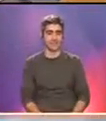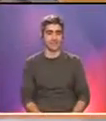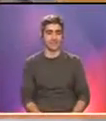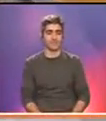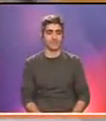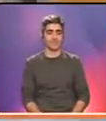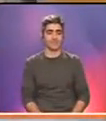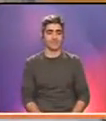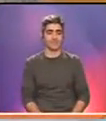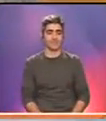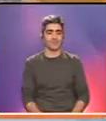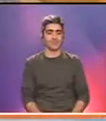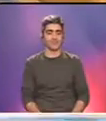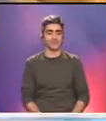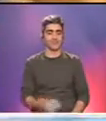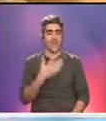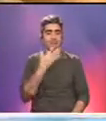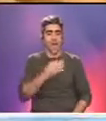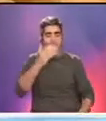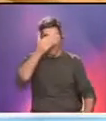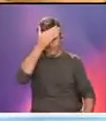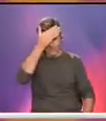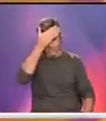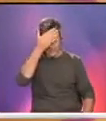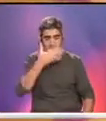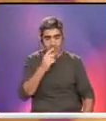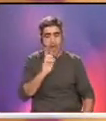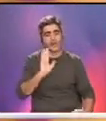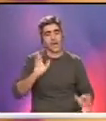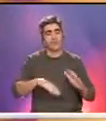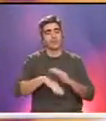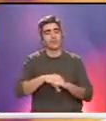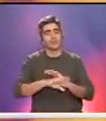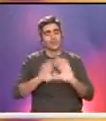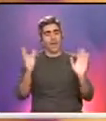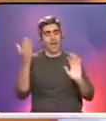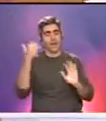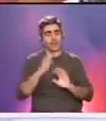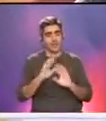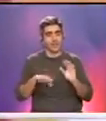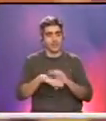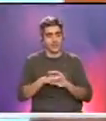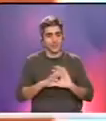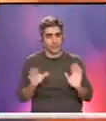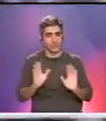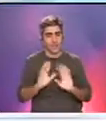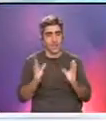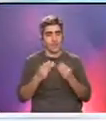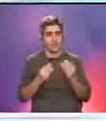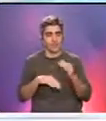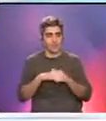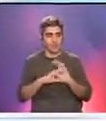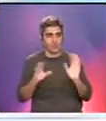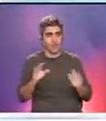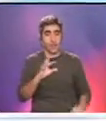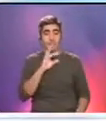não quero acreditar, eu não quero acreditar. Ai, é bom demais, é bom já demais. Já passou. Está bom? Tudo bem? Então, já passou. A mãe é que está ali